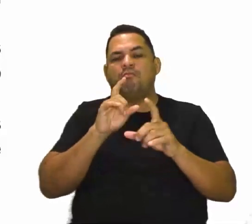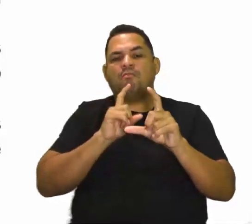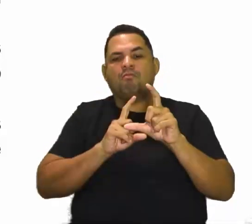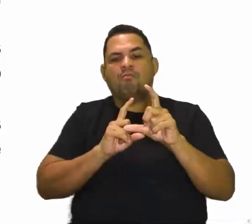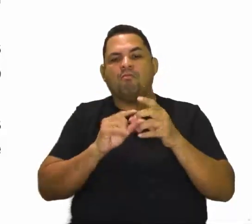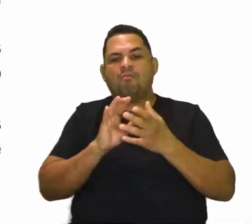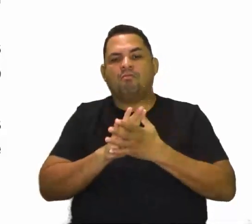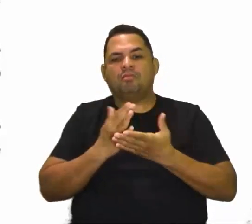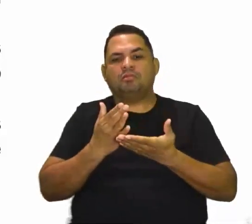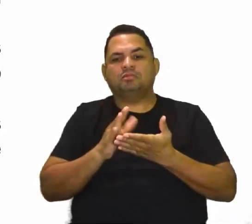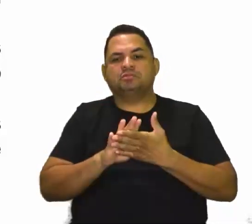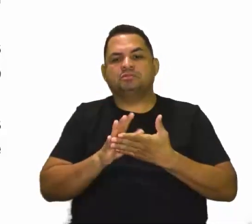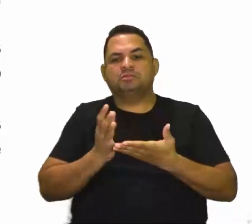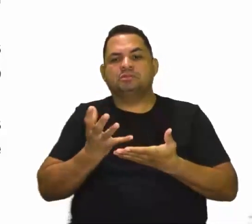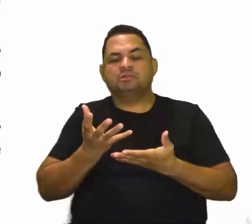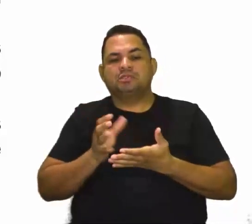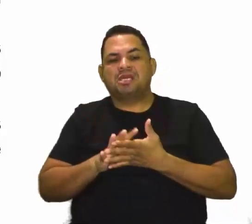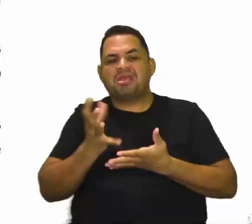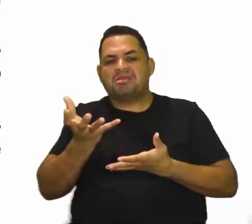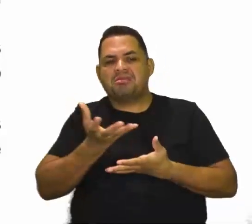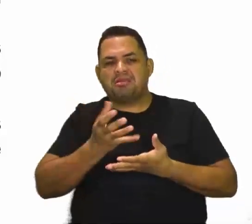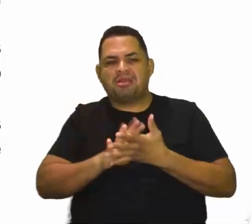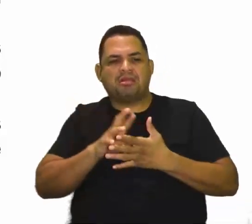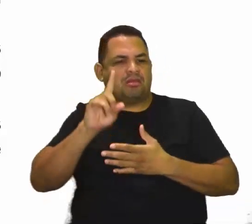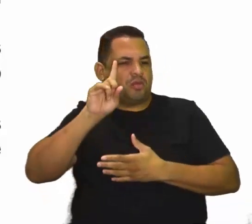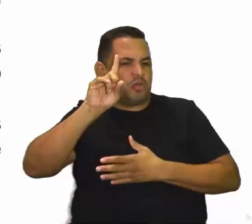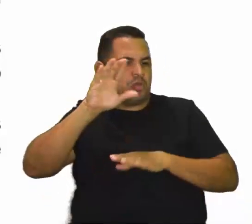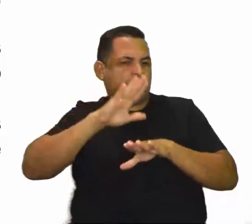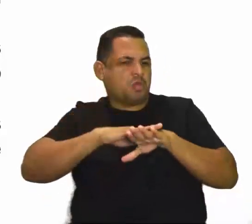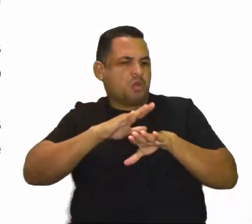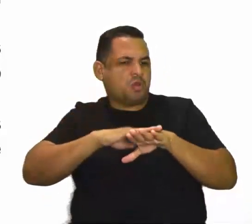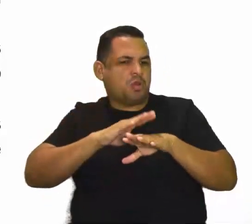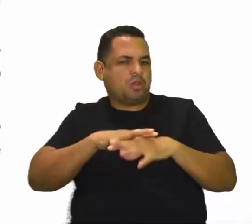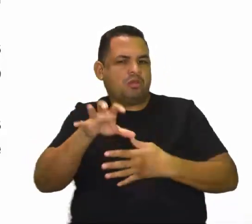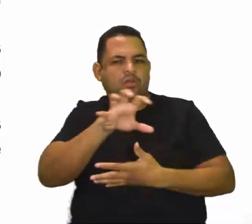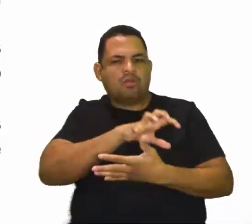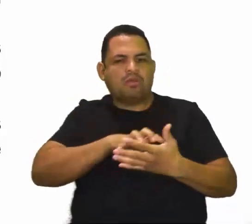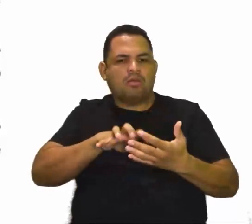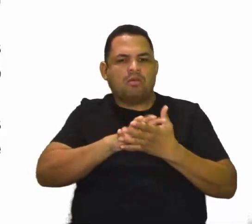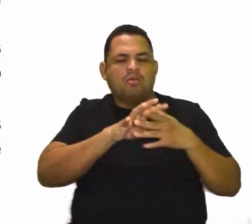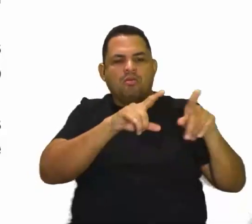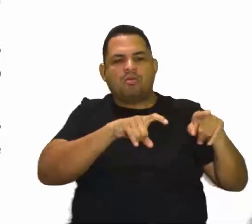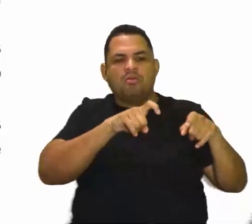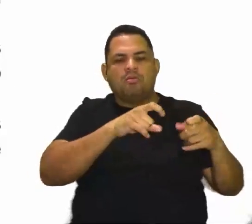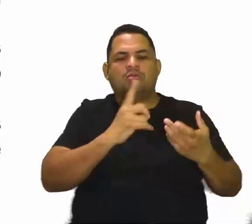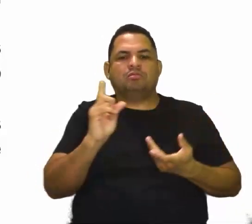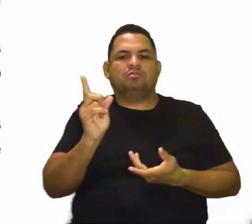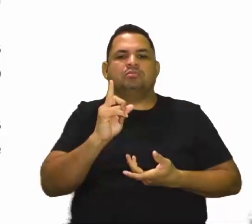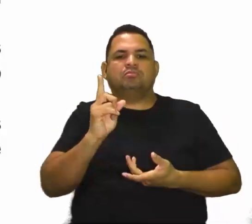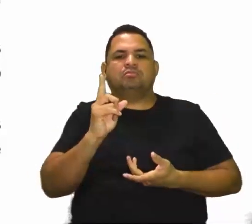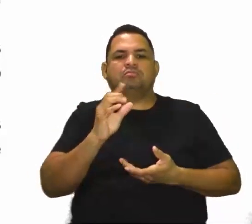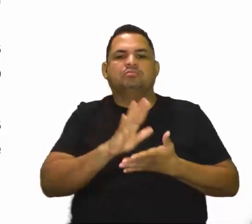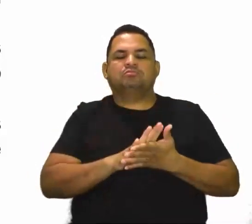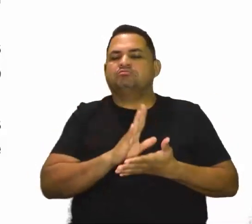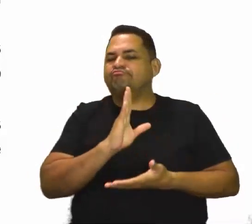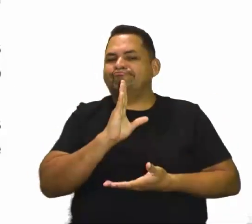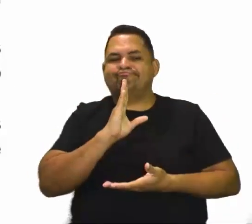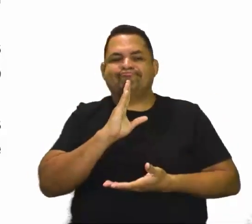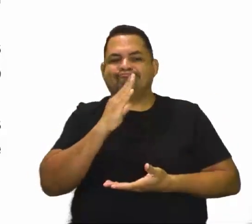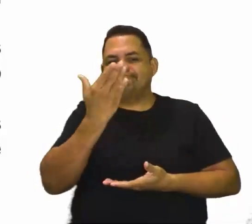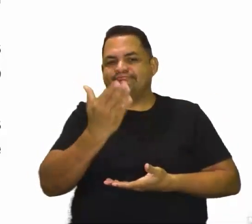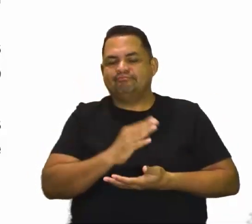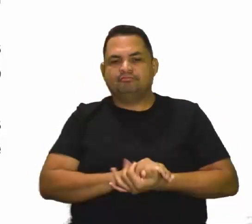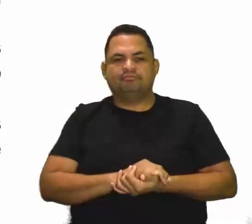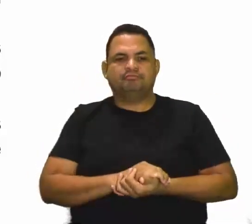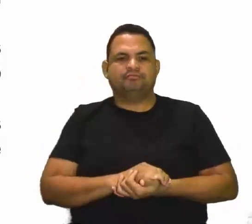que incursassem ideologias revolucionárias nos camponeses, nem era discutido, nem conhecia o que era socialismo,